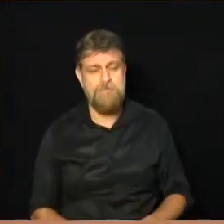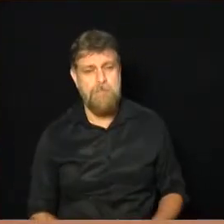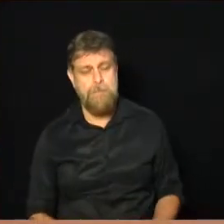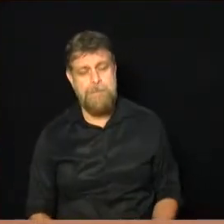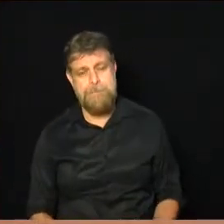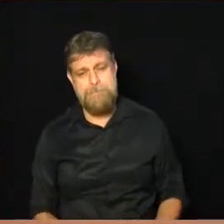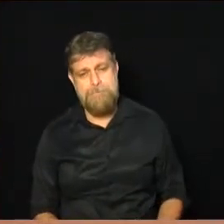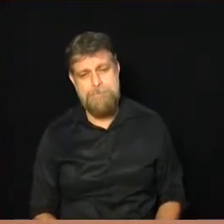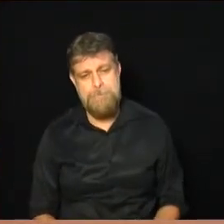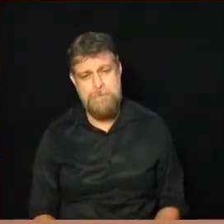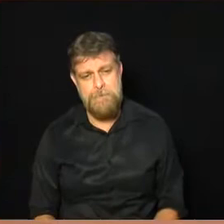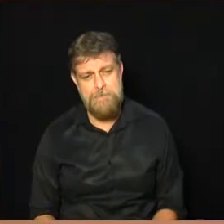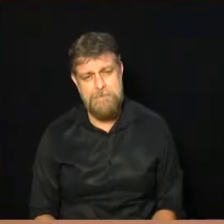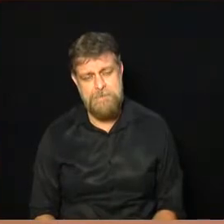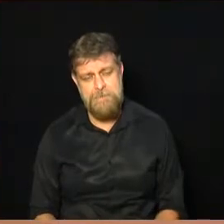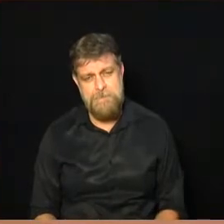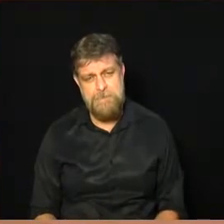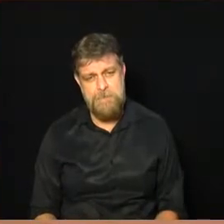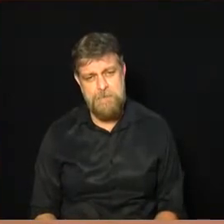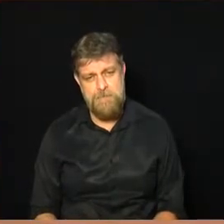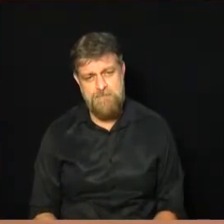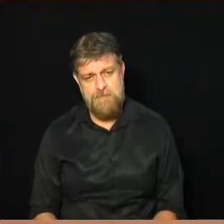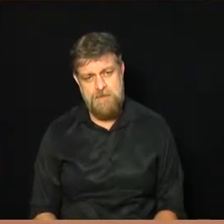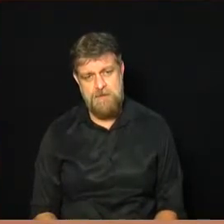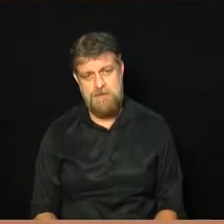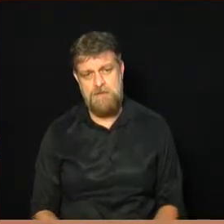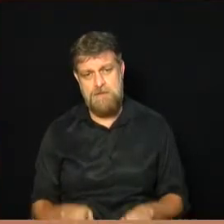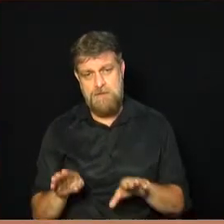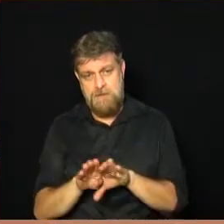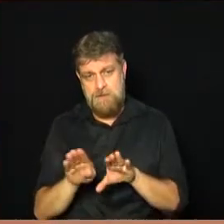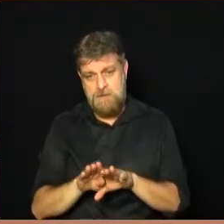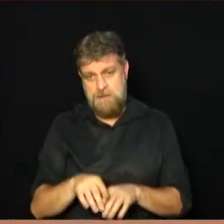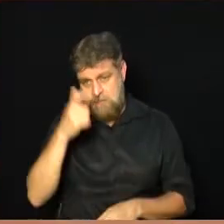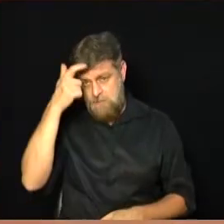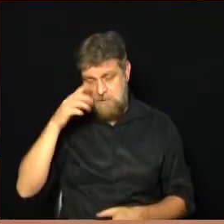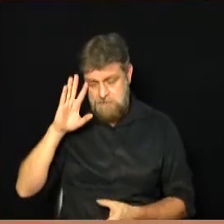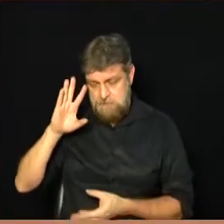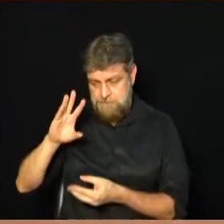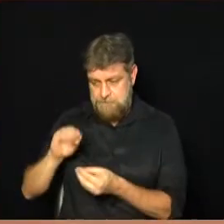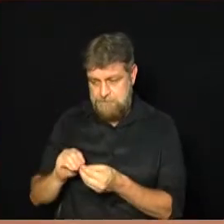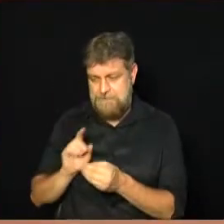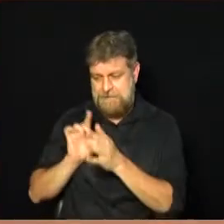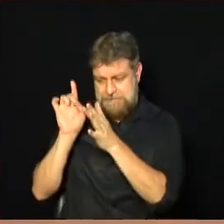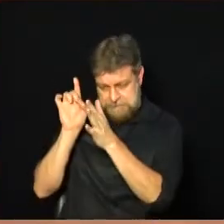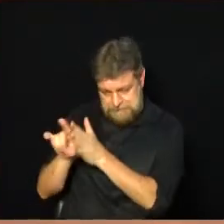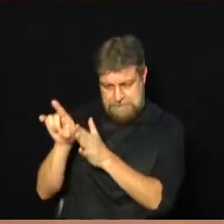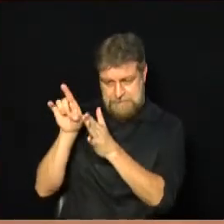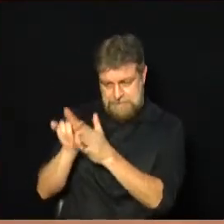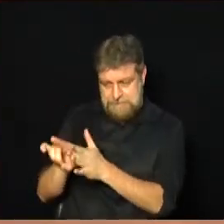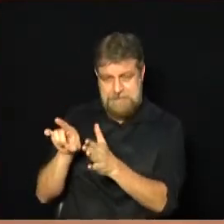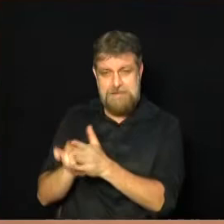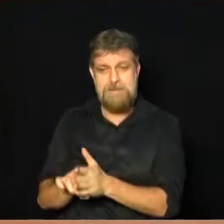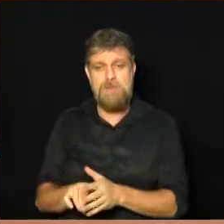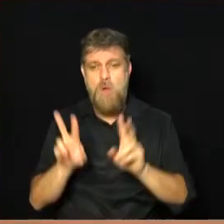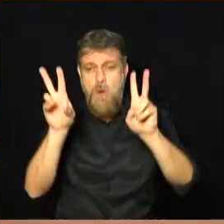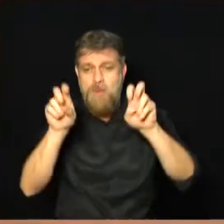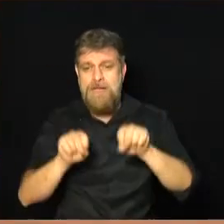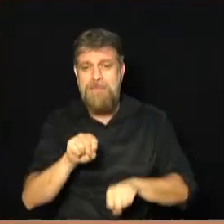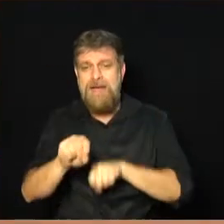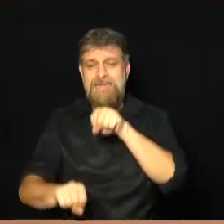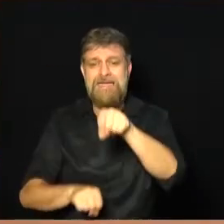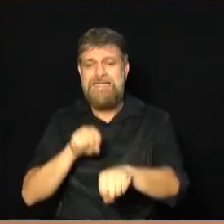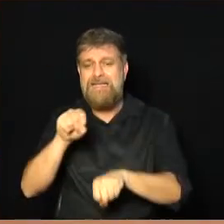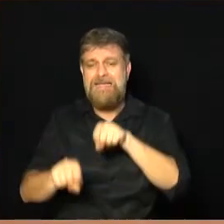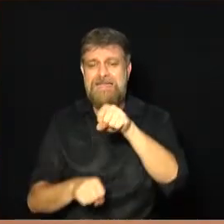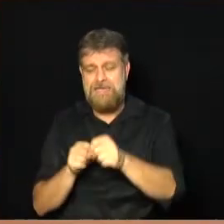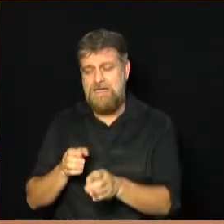certo? A outra questão, para a gente ir fechando aqui os meus questionamentos, em relação às ciclovias, secretários.